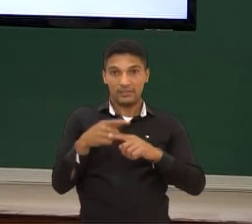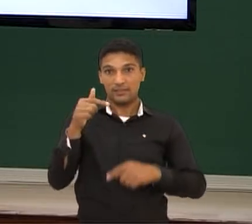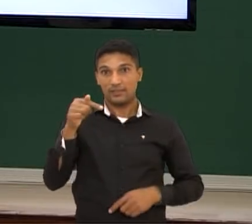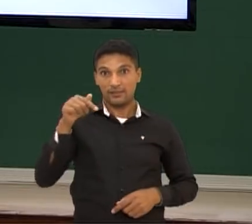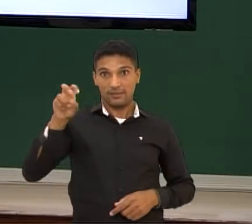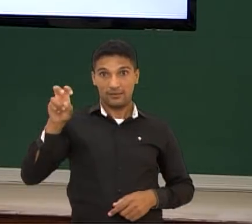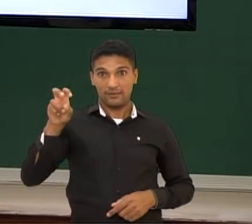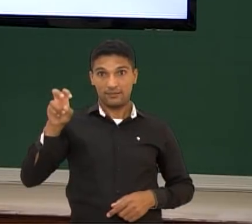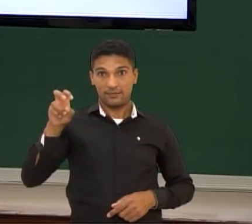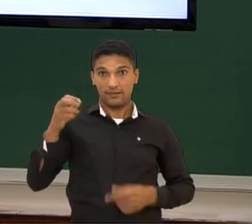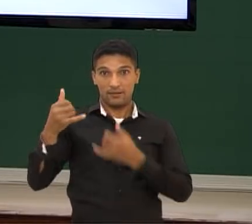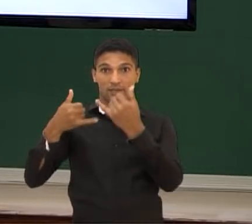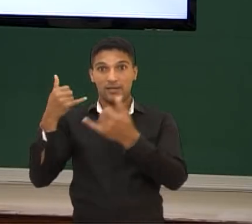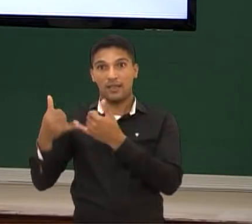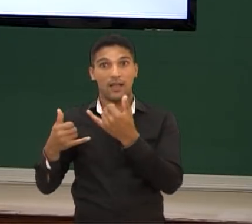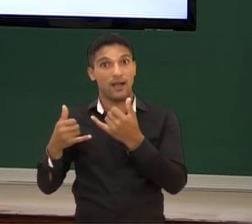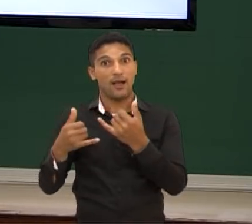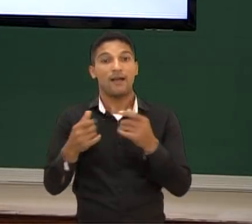serão quantos?